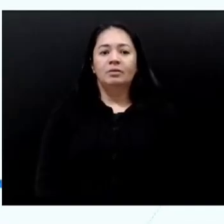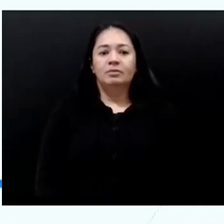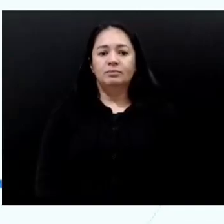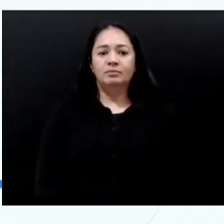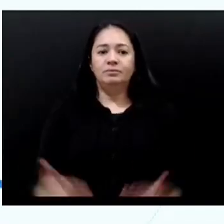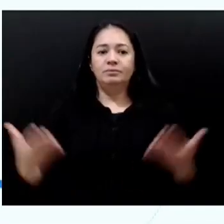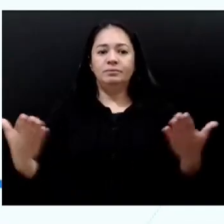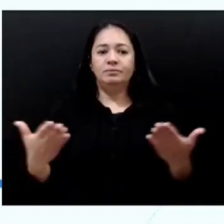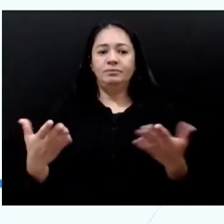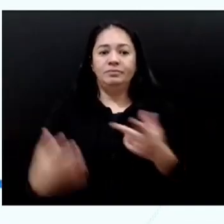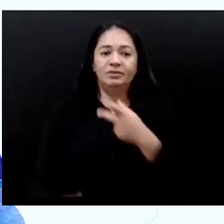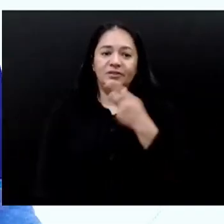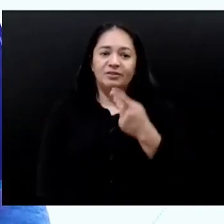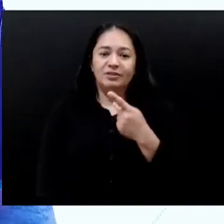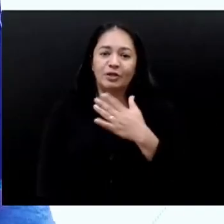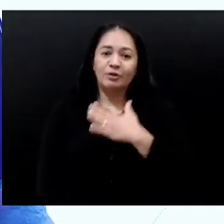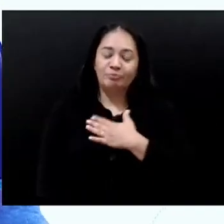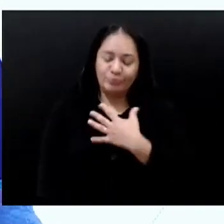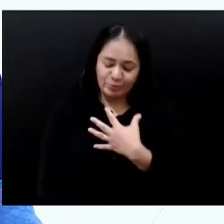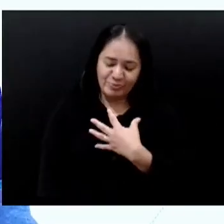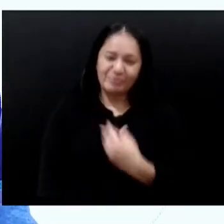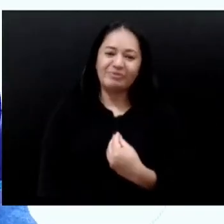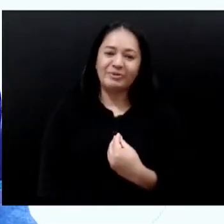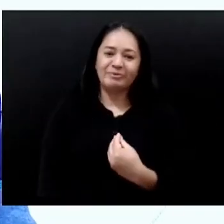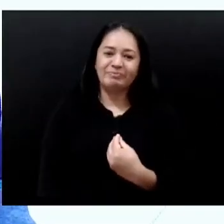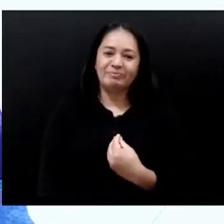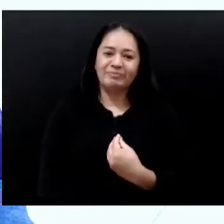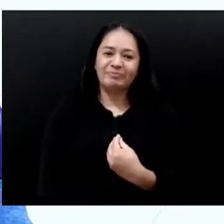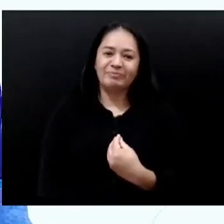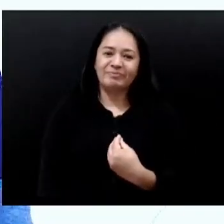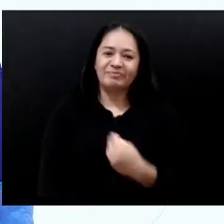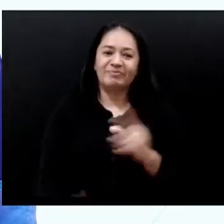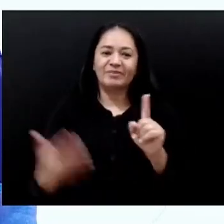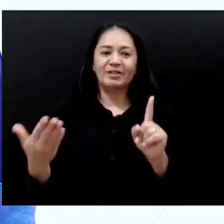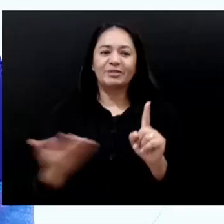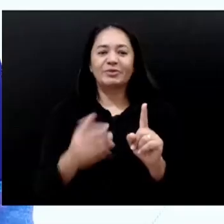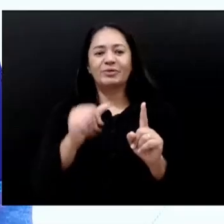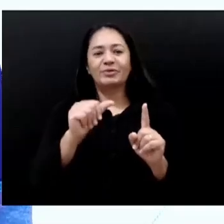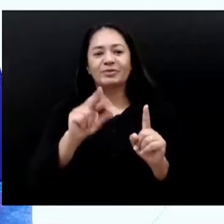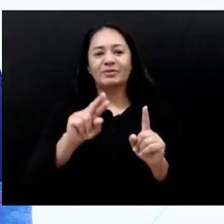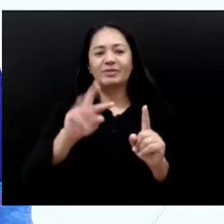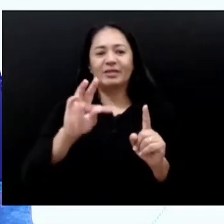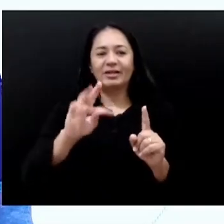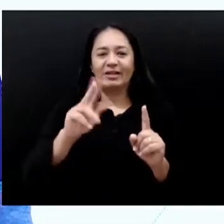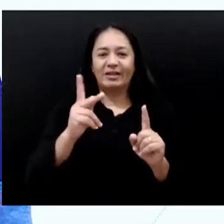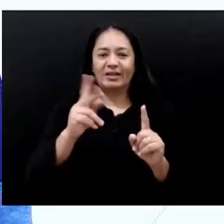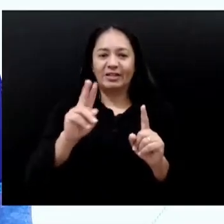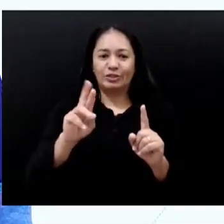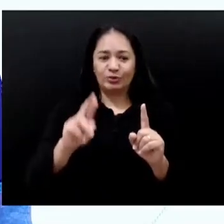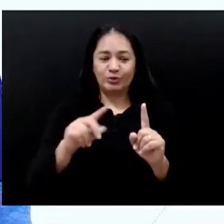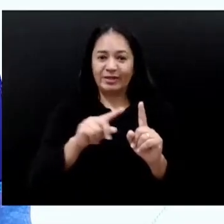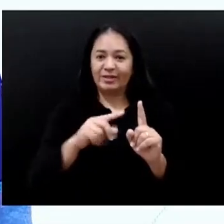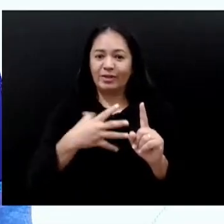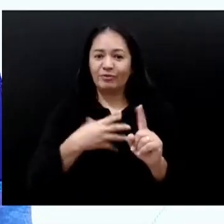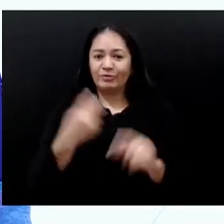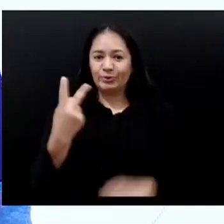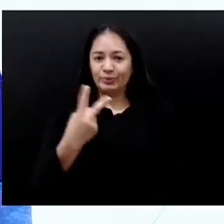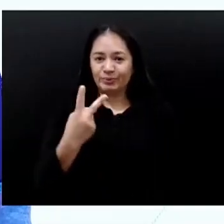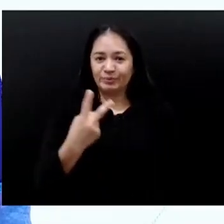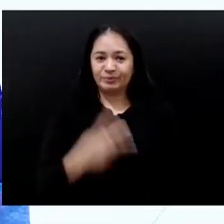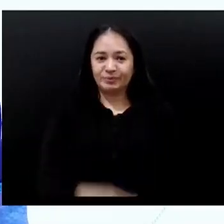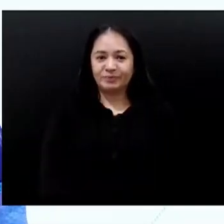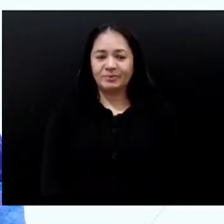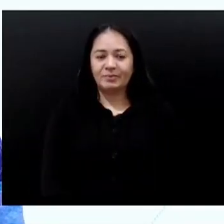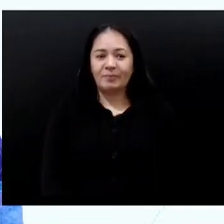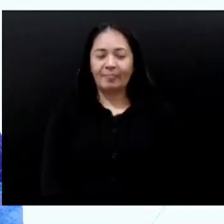do meu filho, né, do Arthur Flose, que é o nosso segundo filho, né, Franci? Nós temos também